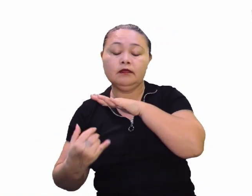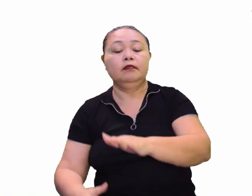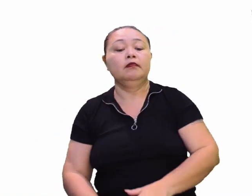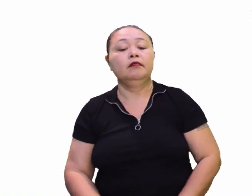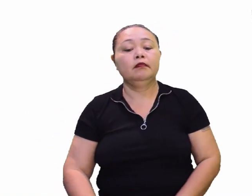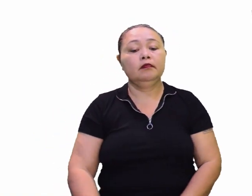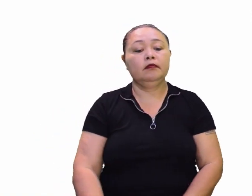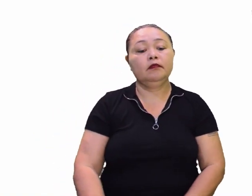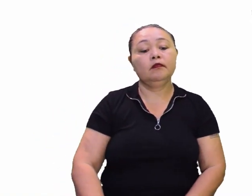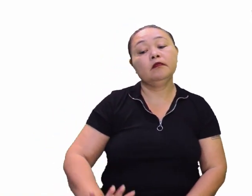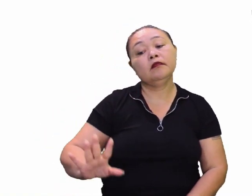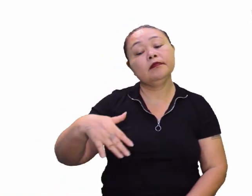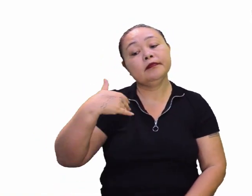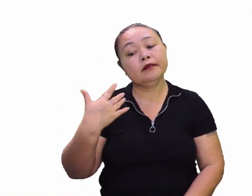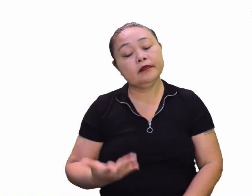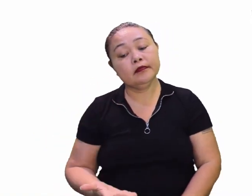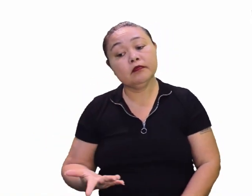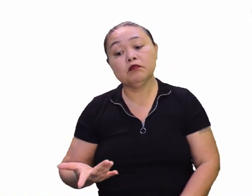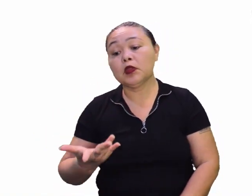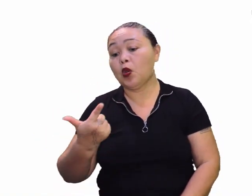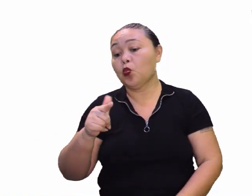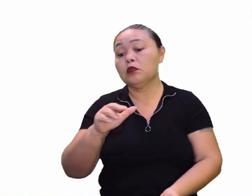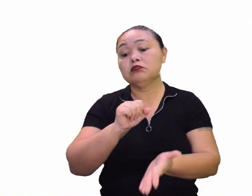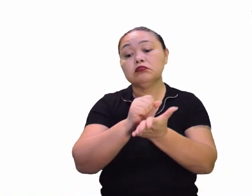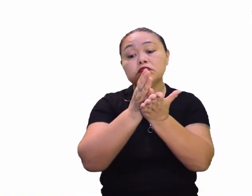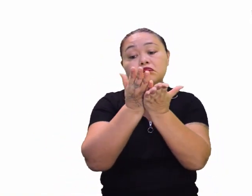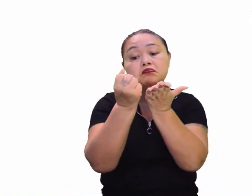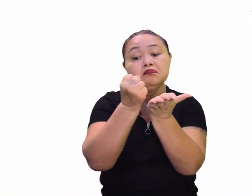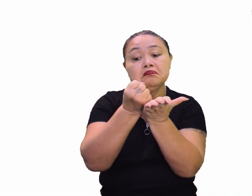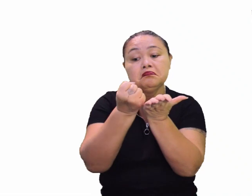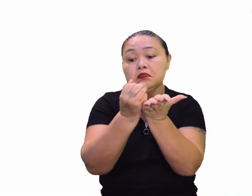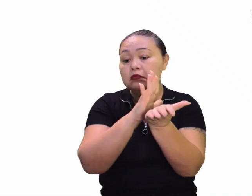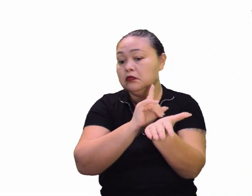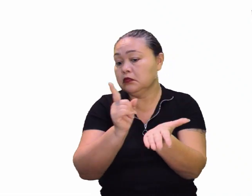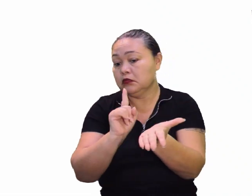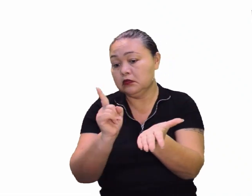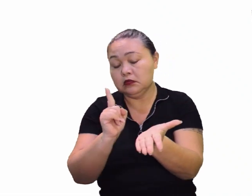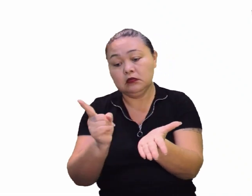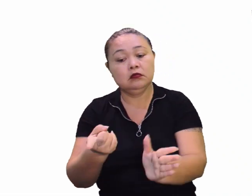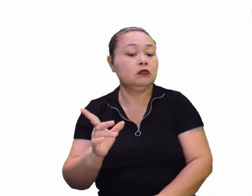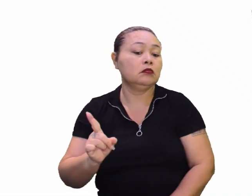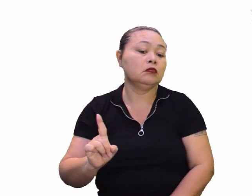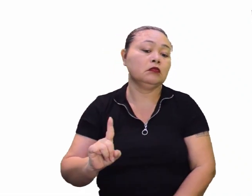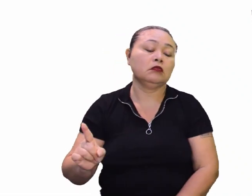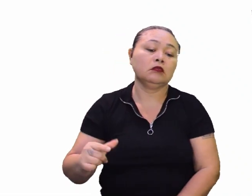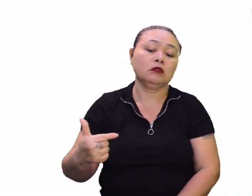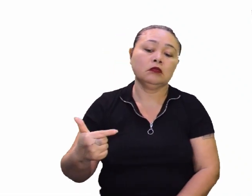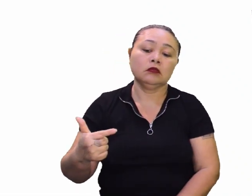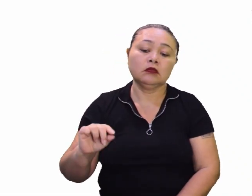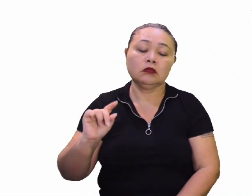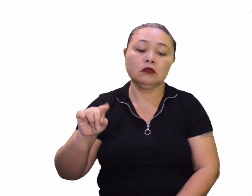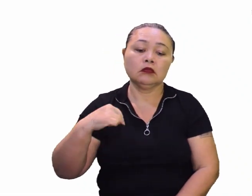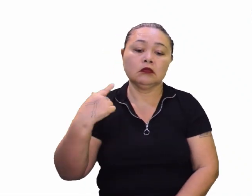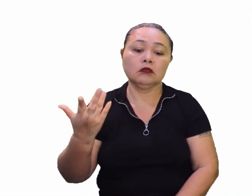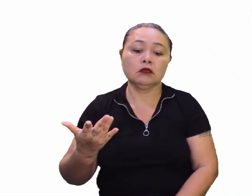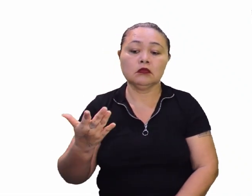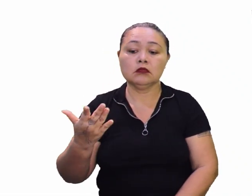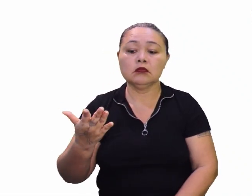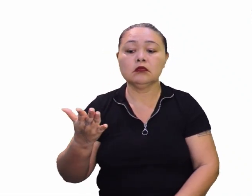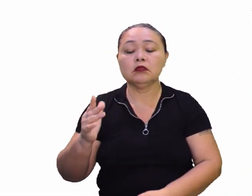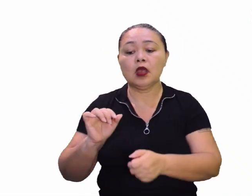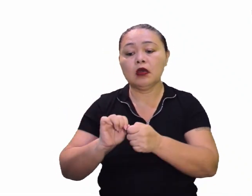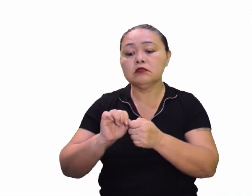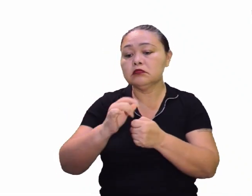informais, ou seja, não tem carteira assinada. Muito bem. E mais da metade recebe